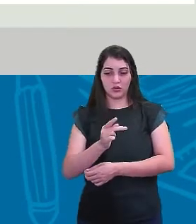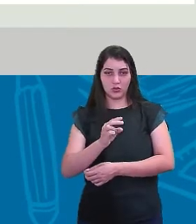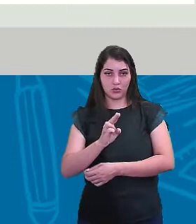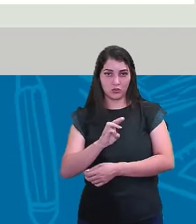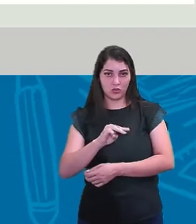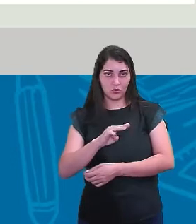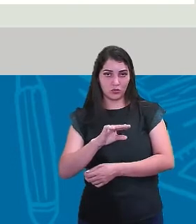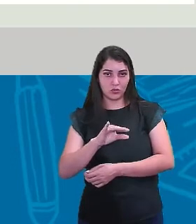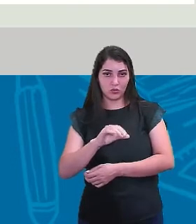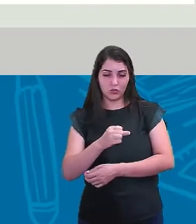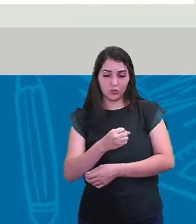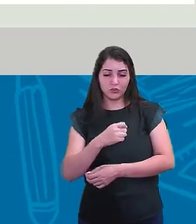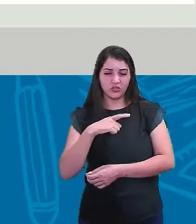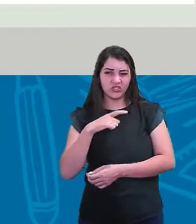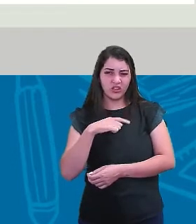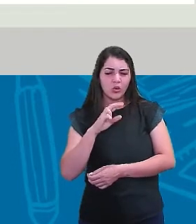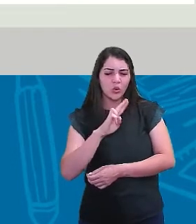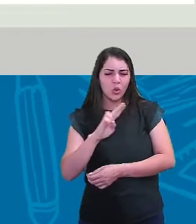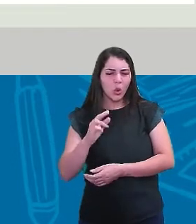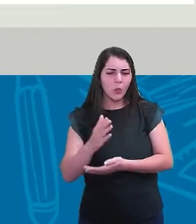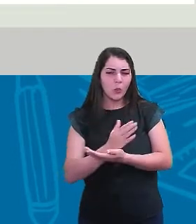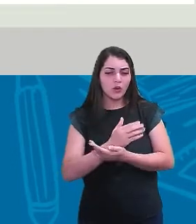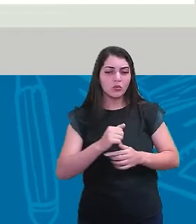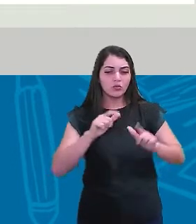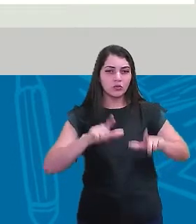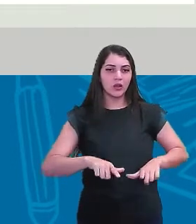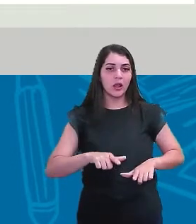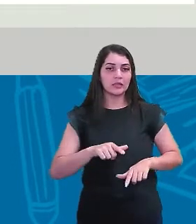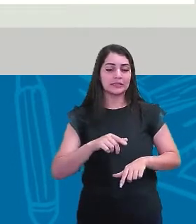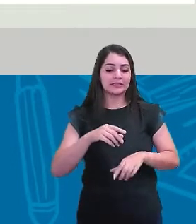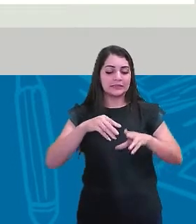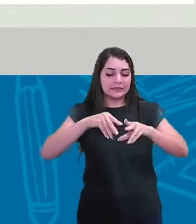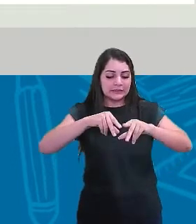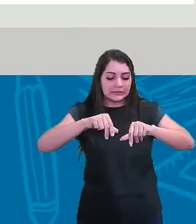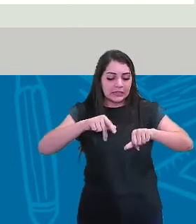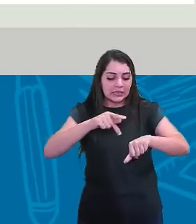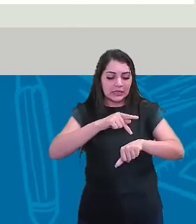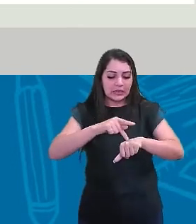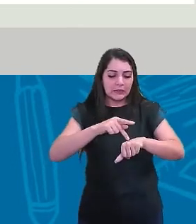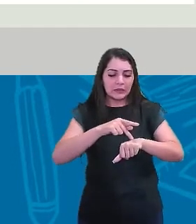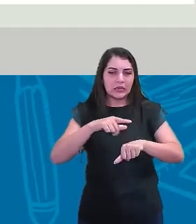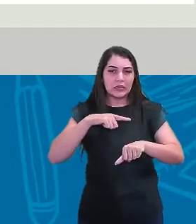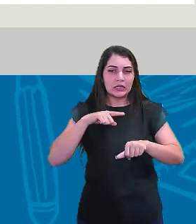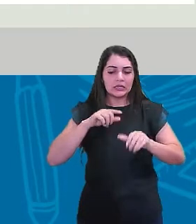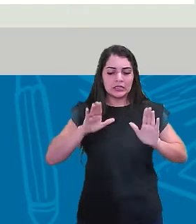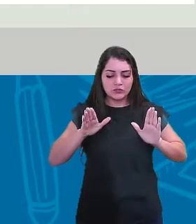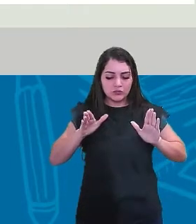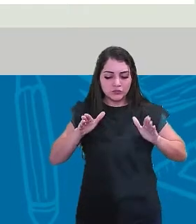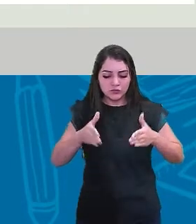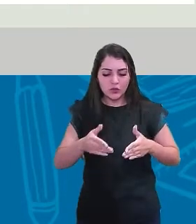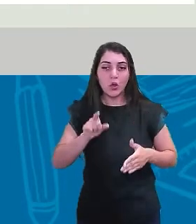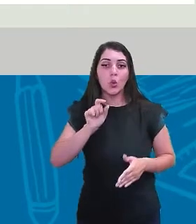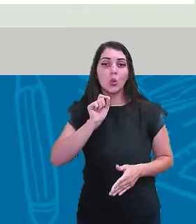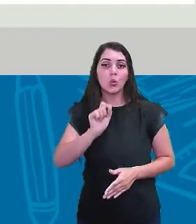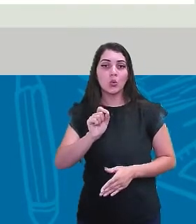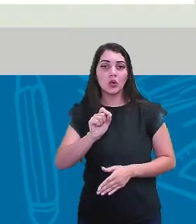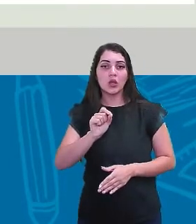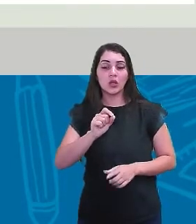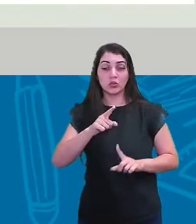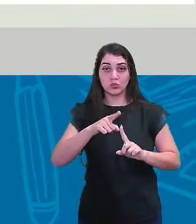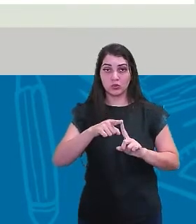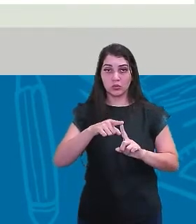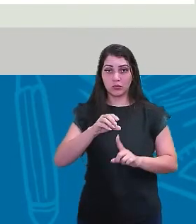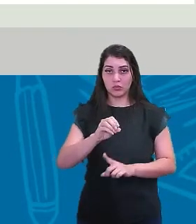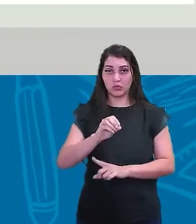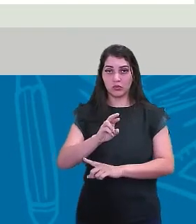alguns lugares de terra preta, contém grande concentração de material orgânico, sendo,